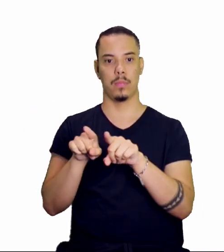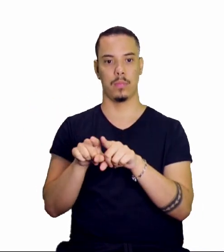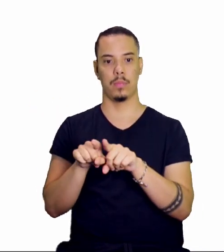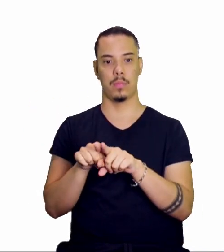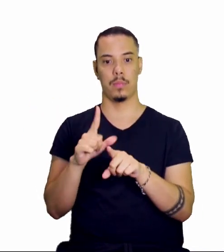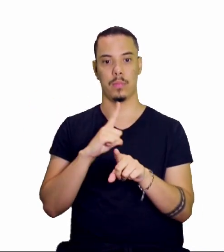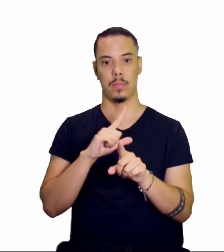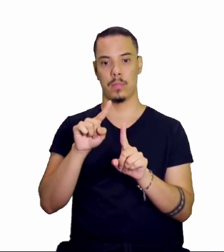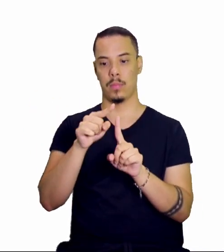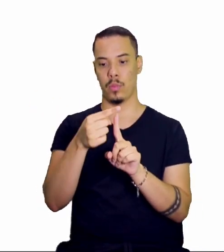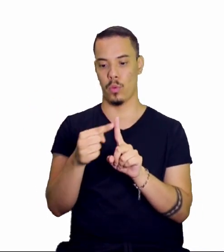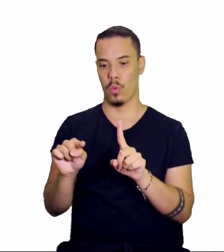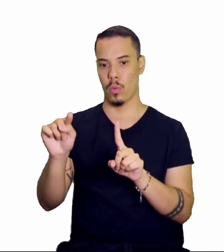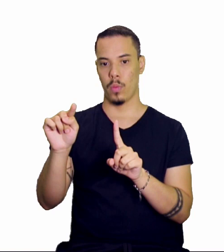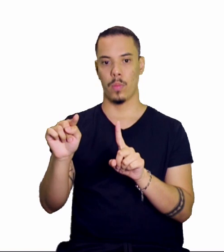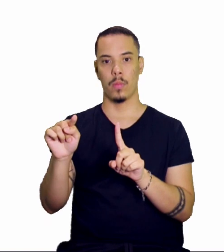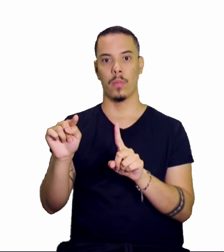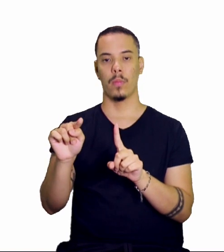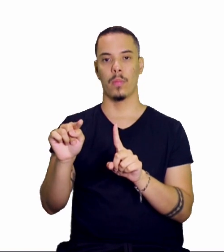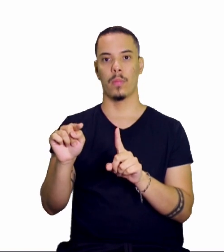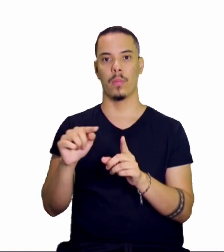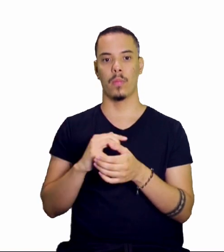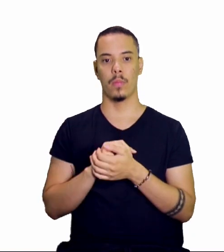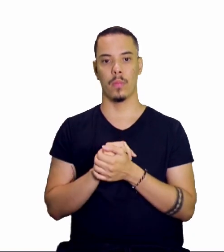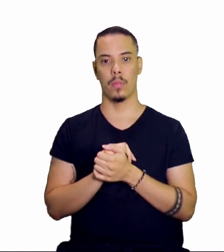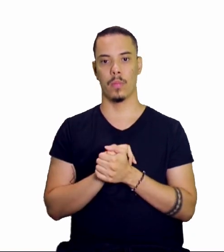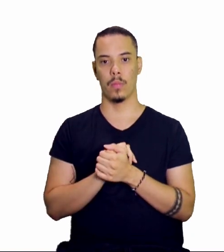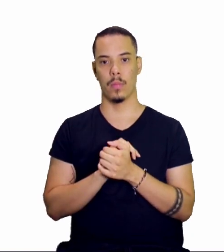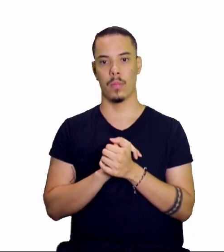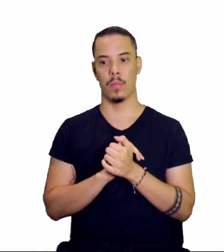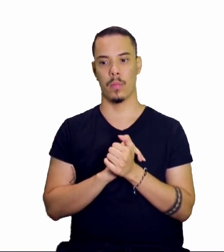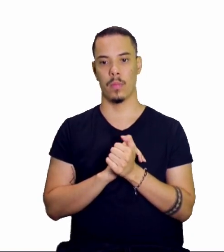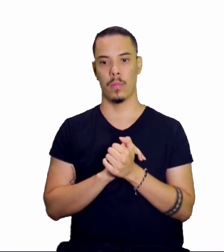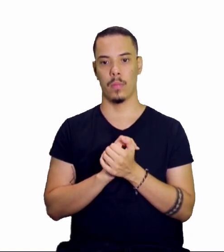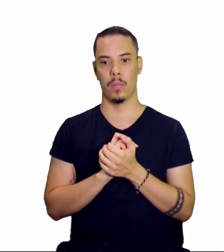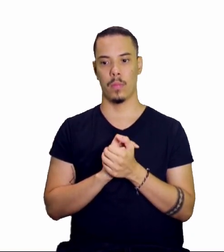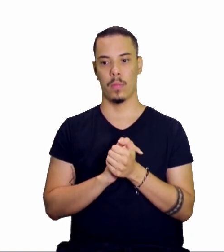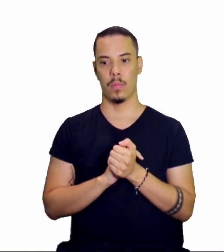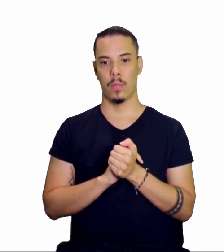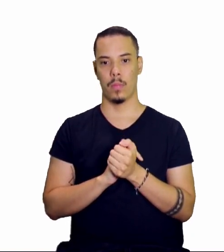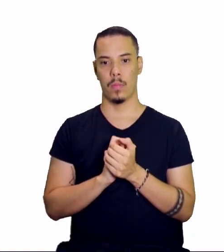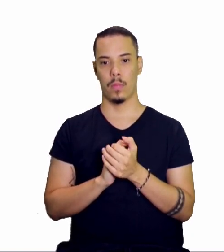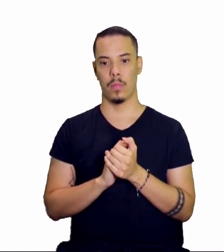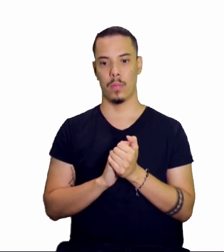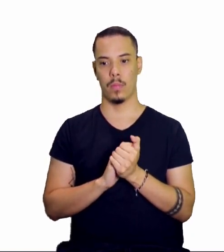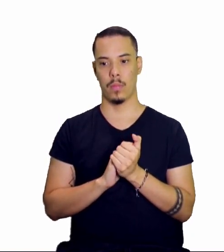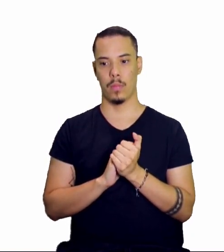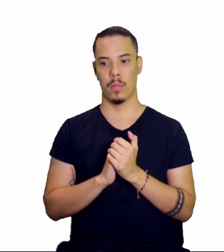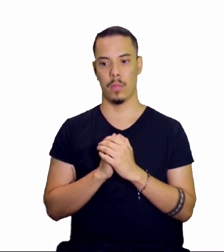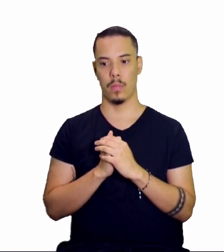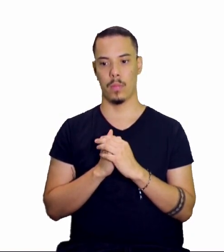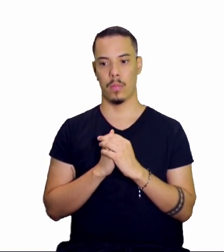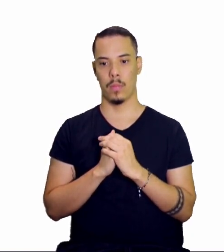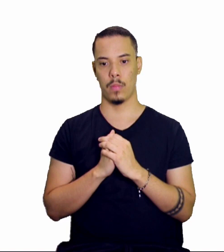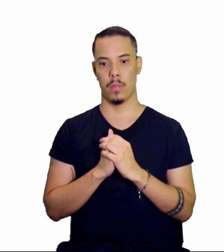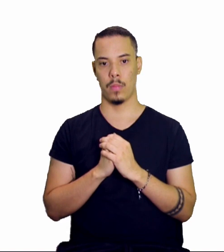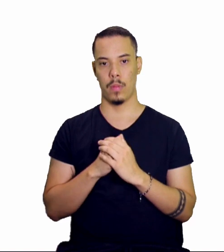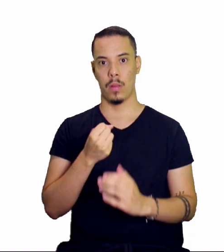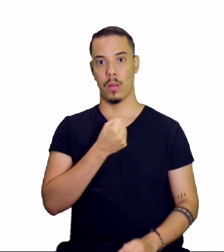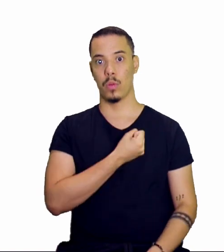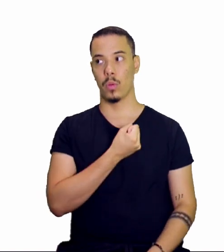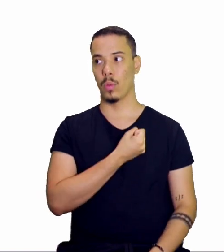só desloquei uma casinha. Desloca uma casinha para a direita, né? Vai até o miligrama, né? Olha lá. E agora lê o número,